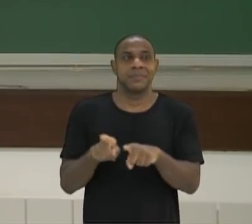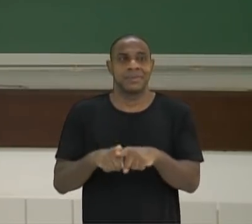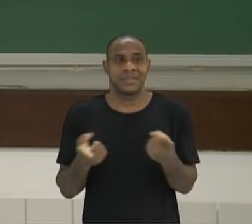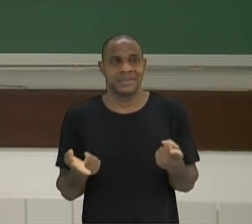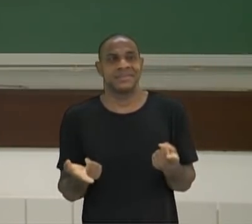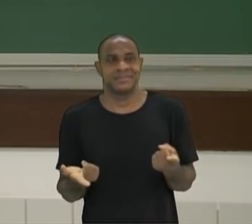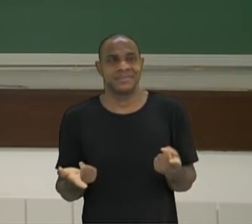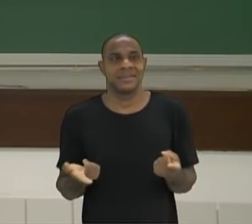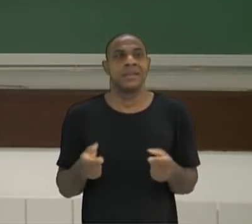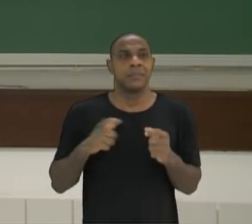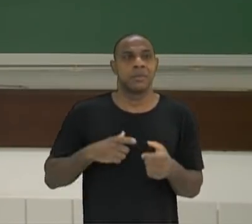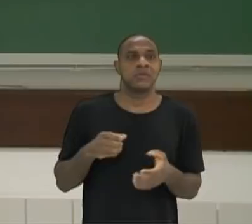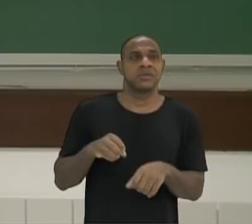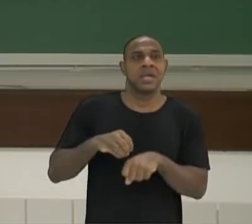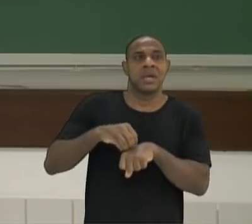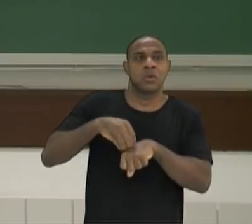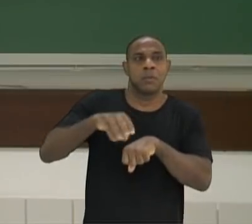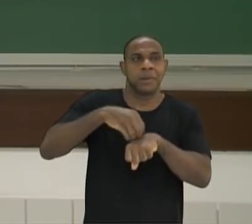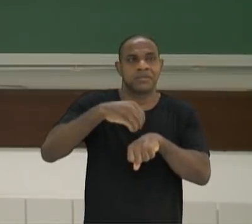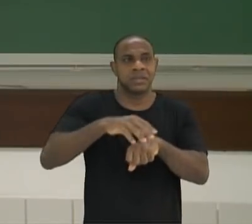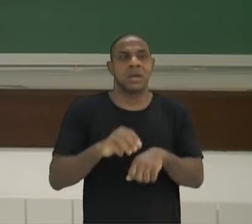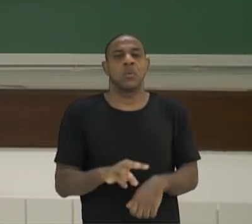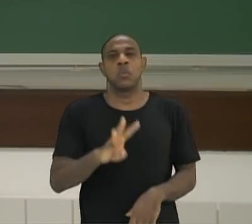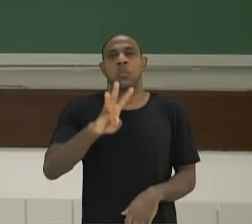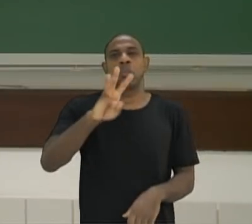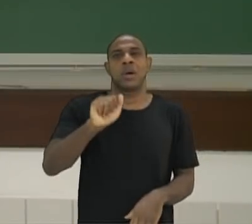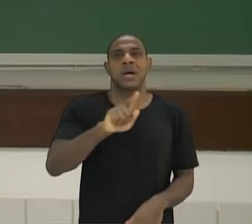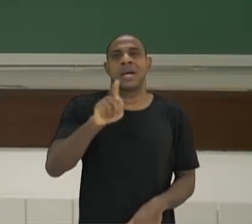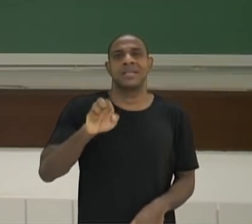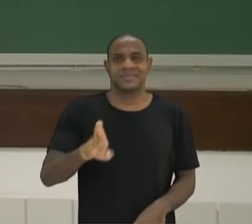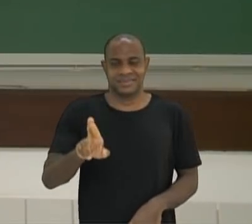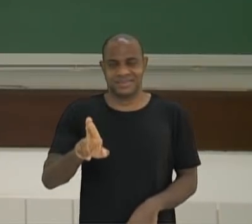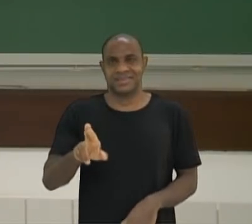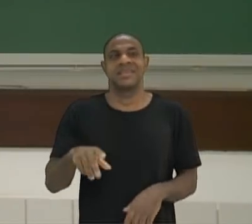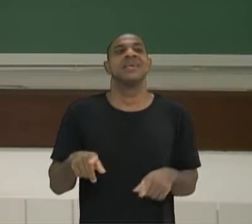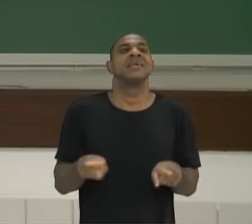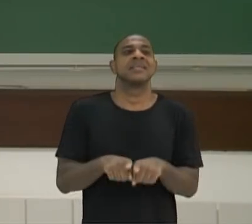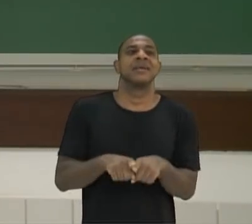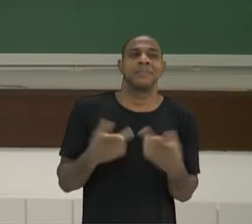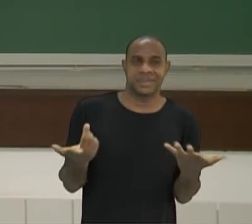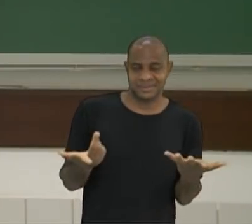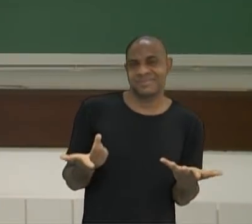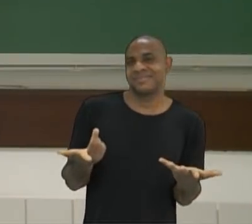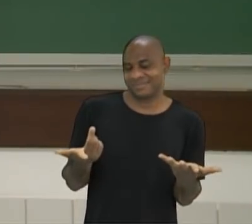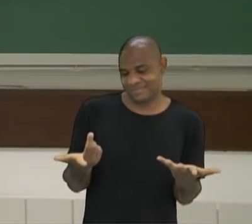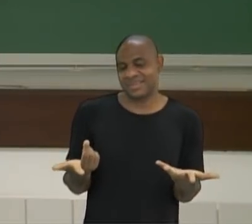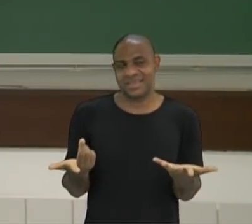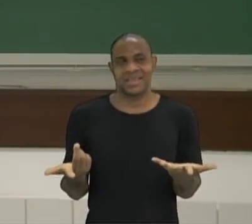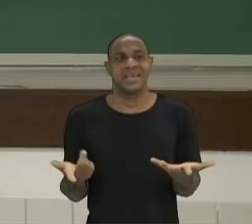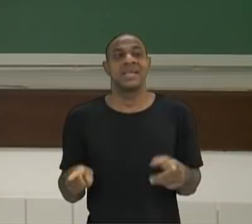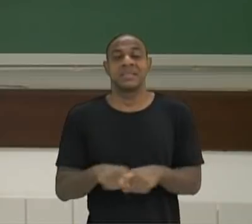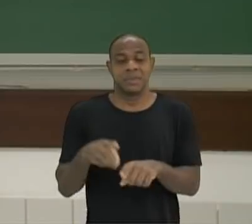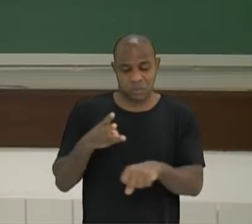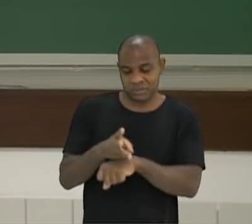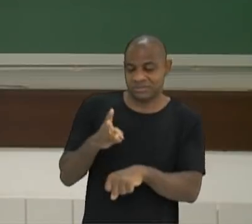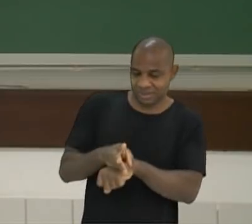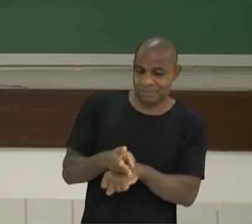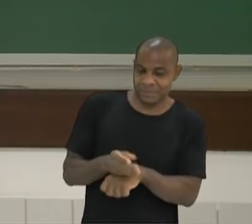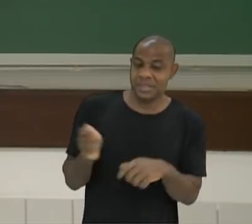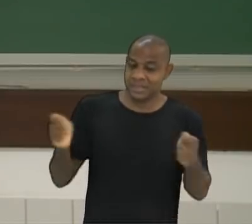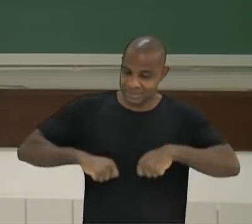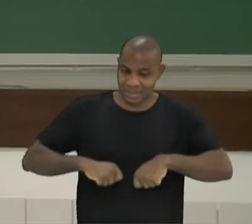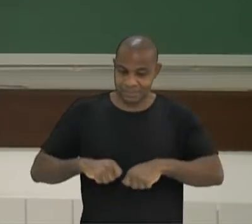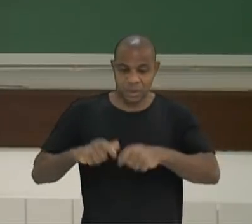compartilhar a nossa localização com as pessoas. E não apenas uma localização fixa, você pode inclusive compartilhar